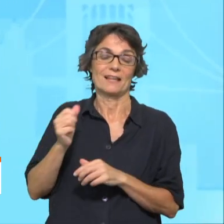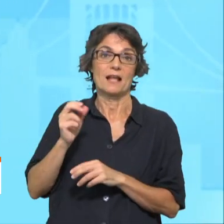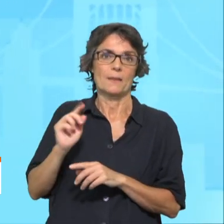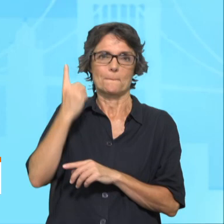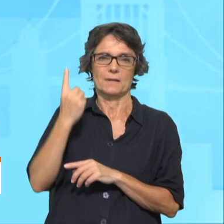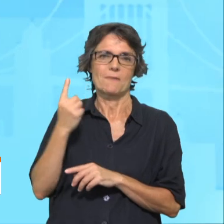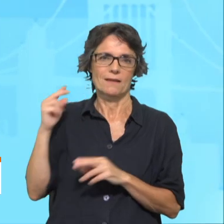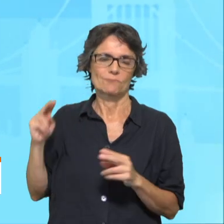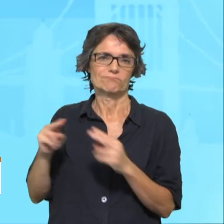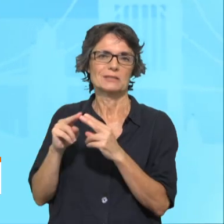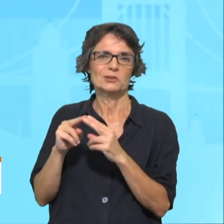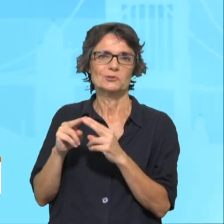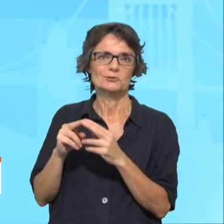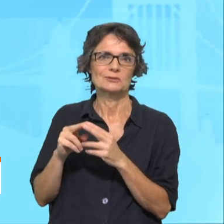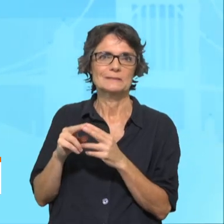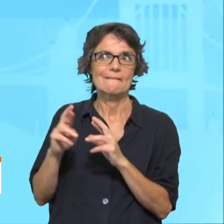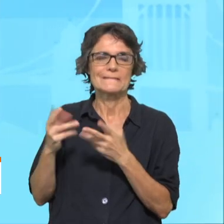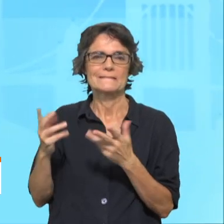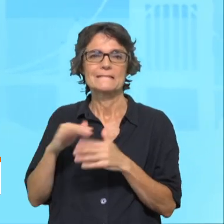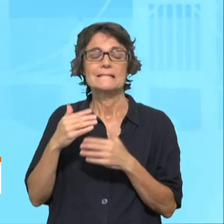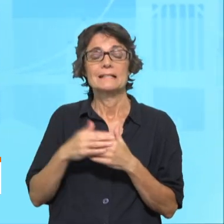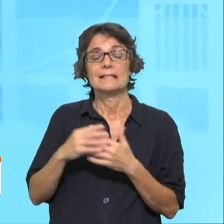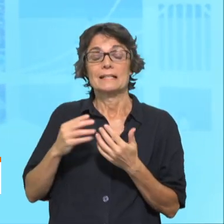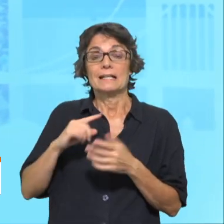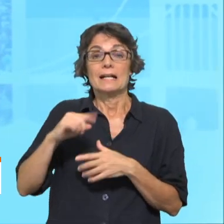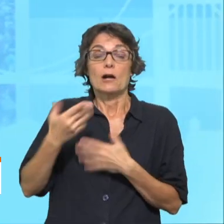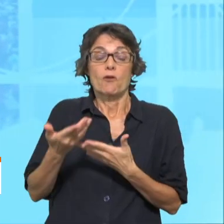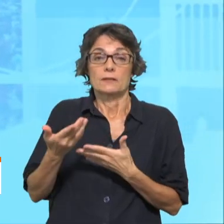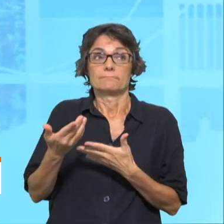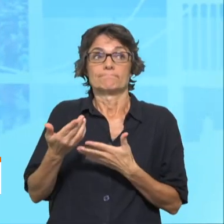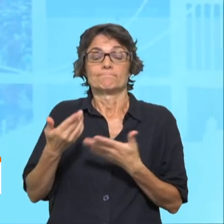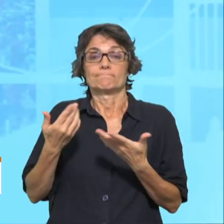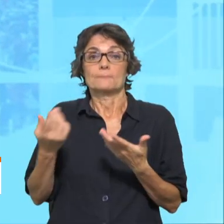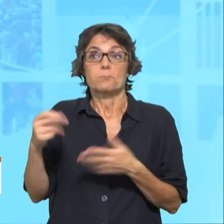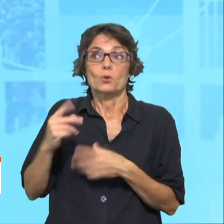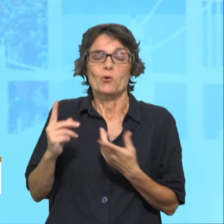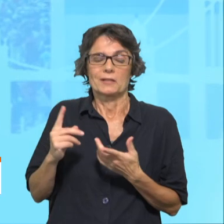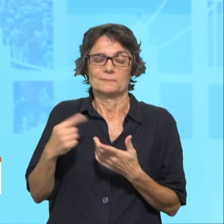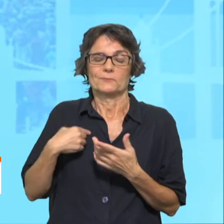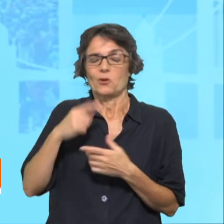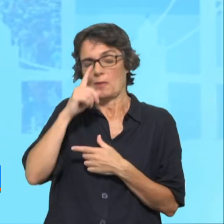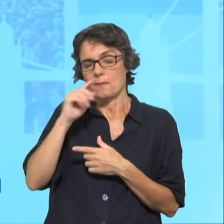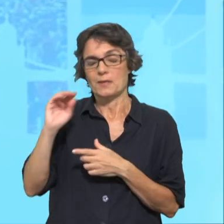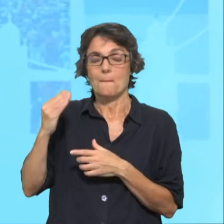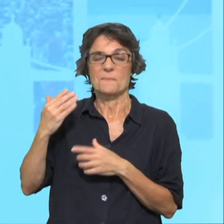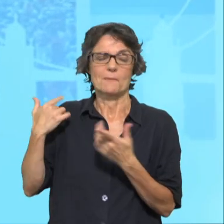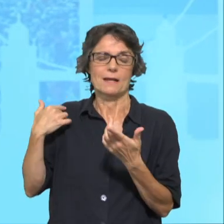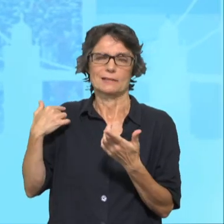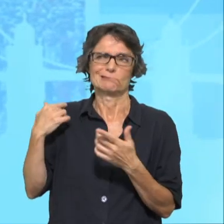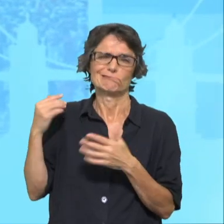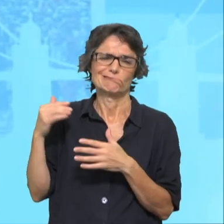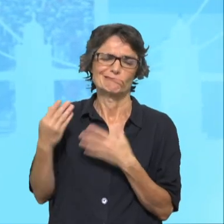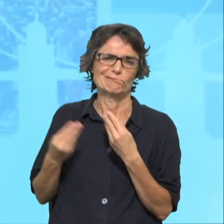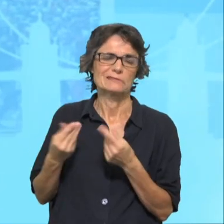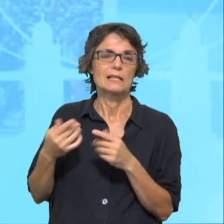período até à segunda sessão. As expectativas ficaram um bocadinho baixas no momento em